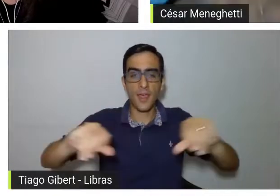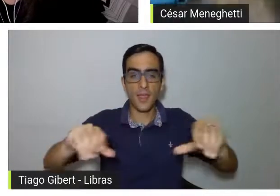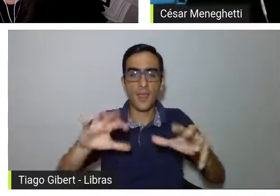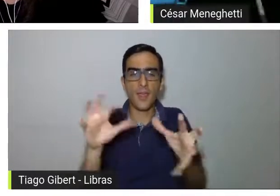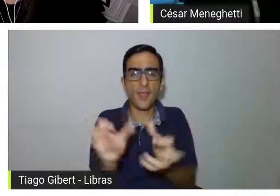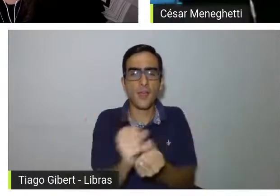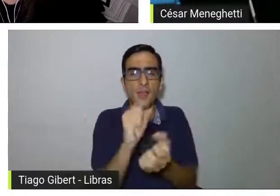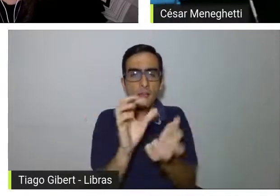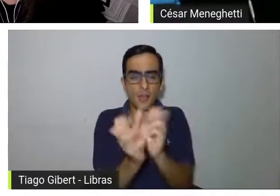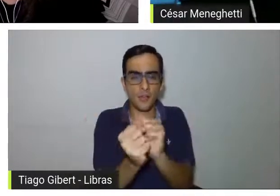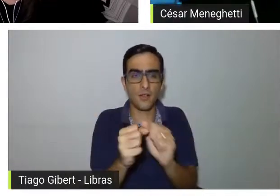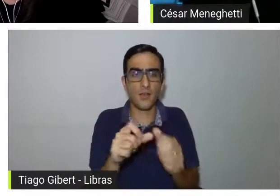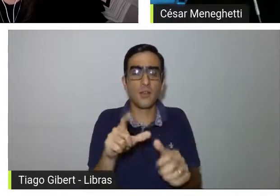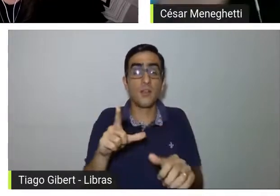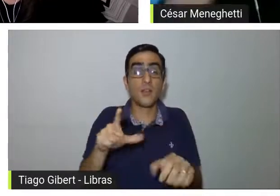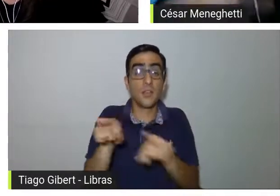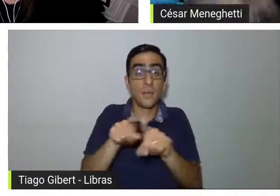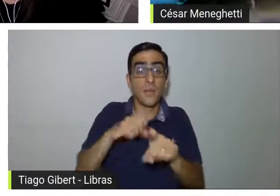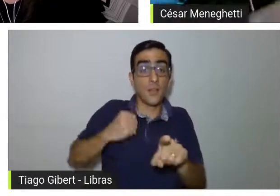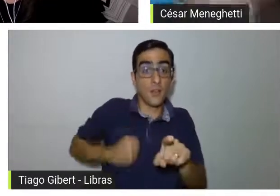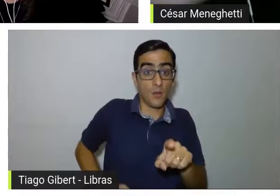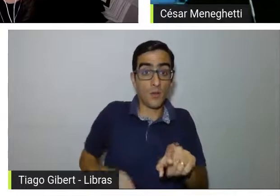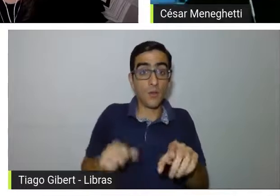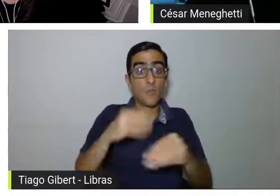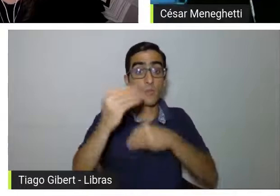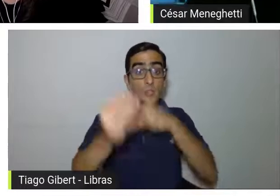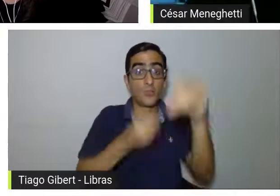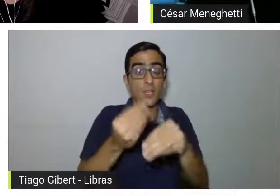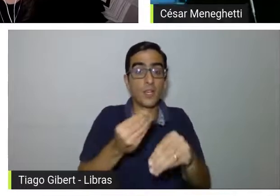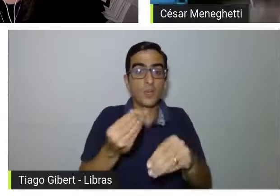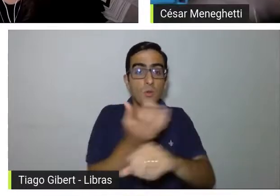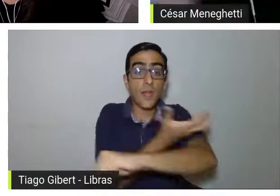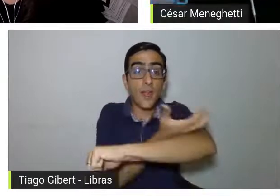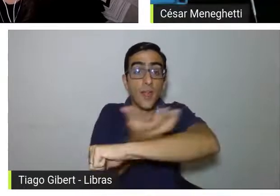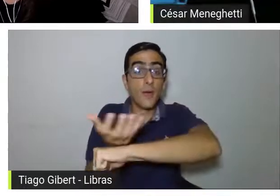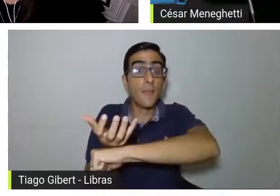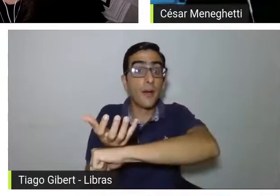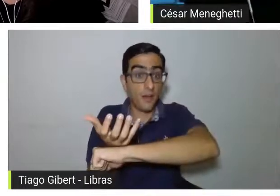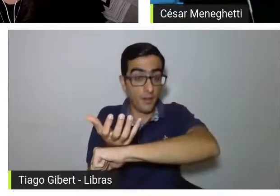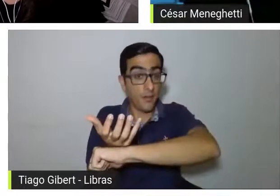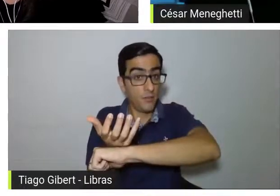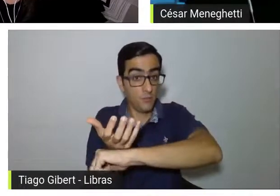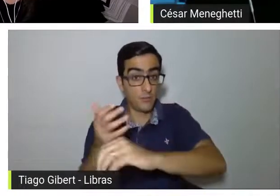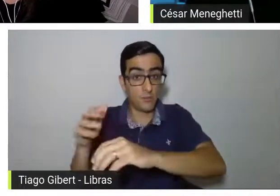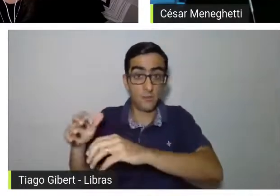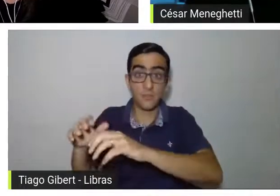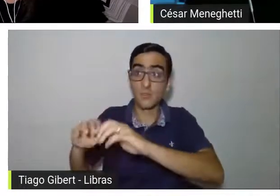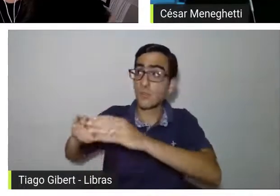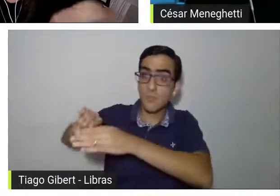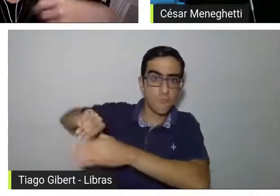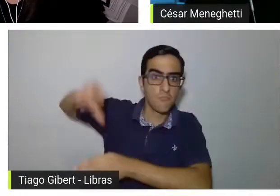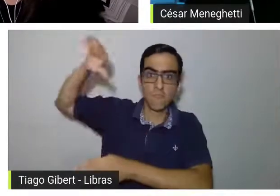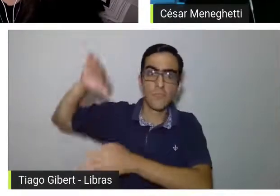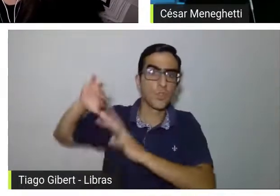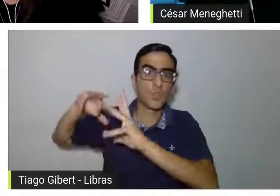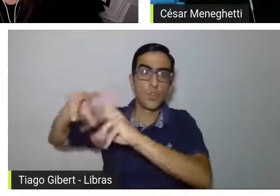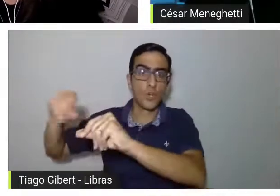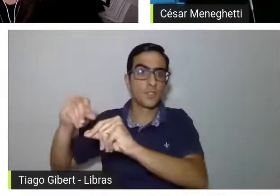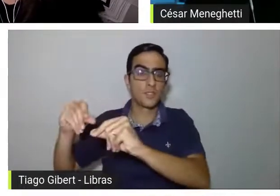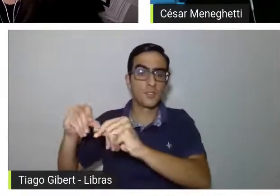excremento e grama foi aquele fundo para todas.